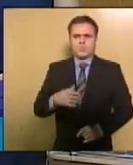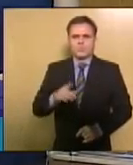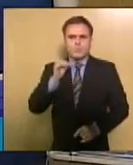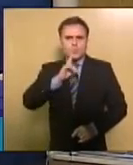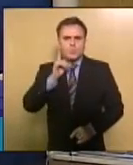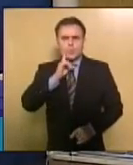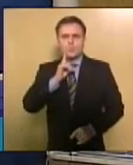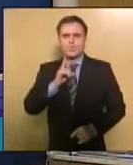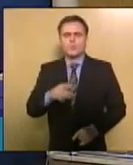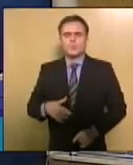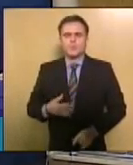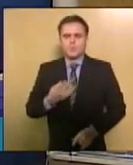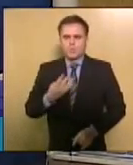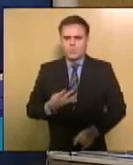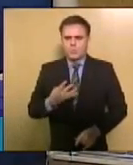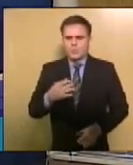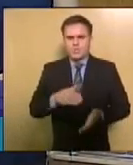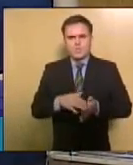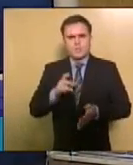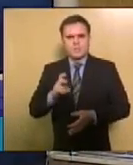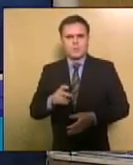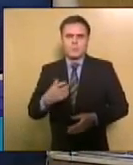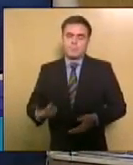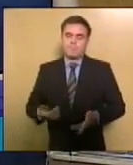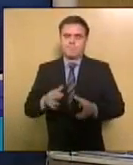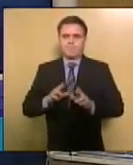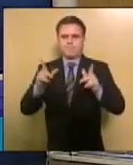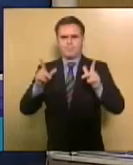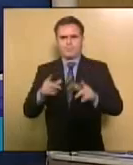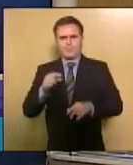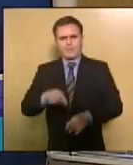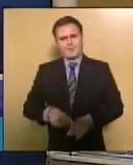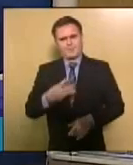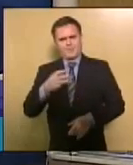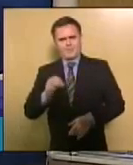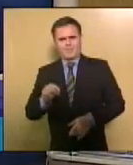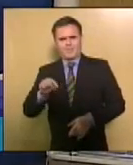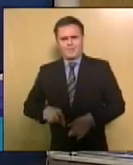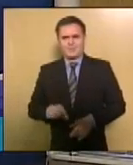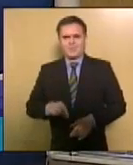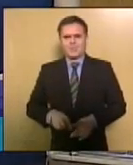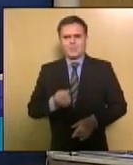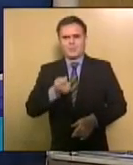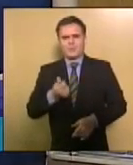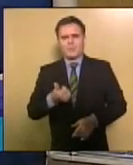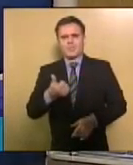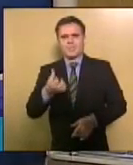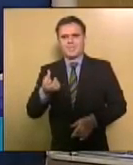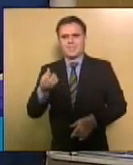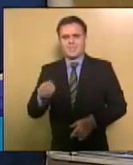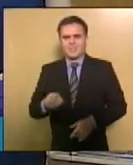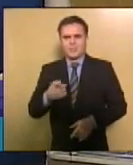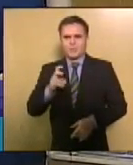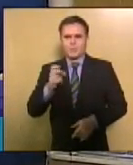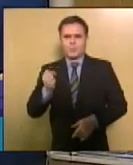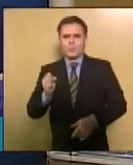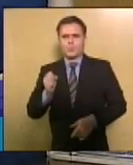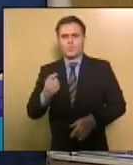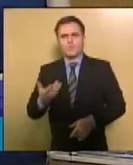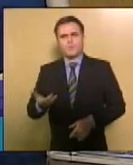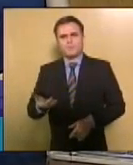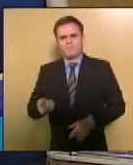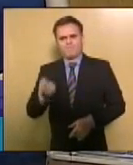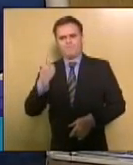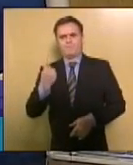tem uma taxa de 4 a 5 habitantes o Brasil tem quase 30 e Sergipe tem quanto Quase 60 Quase 60 58